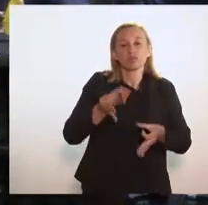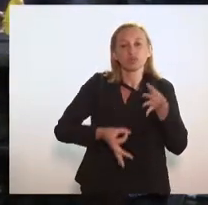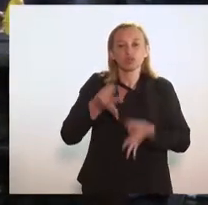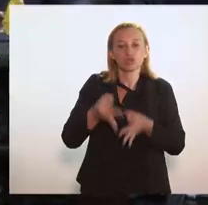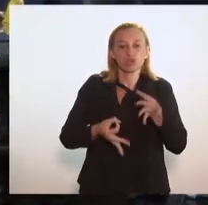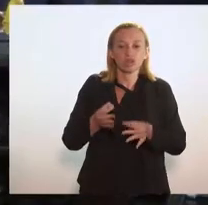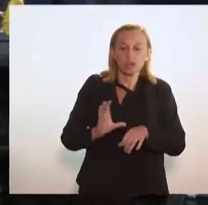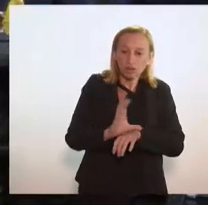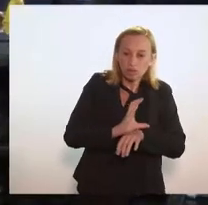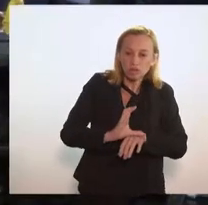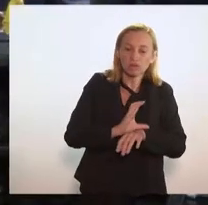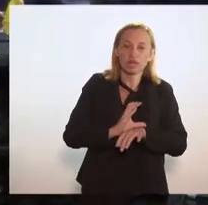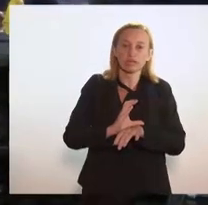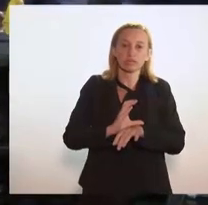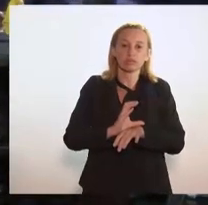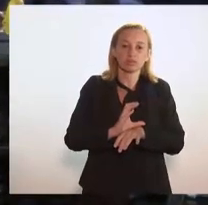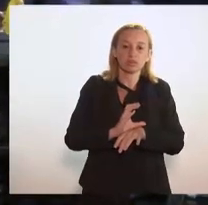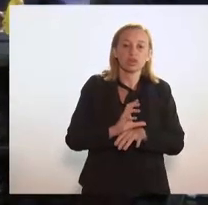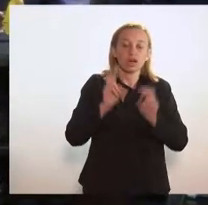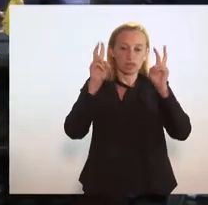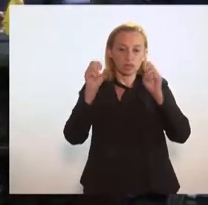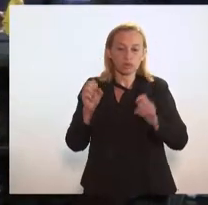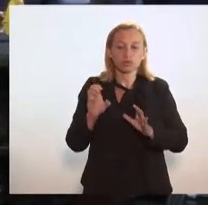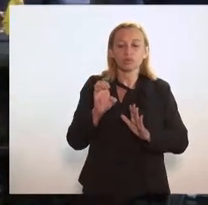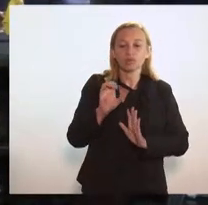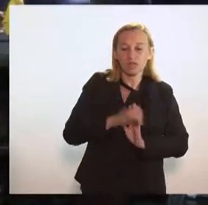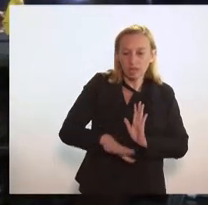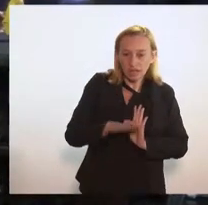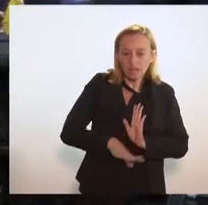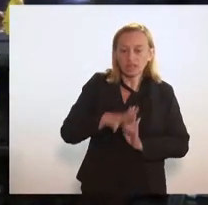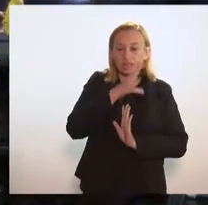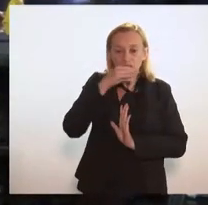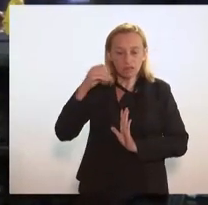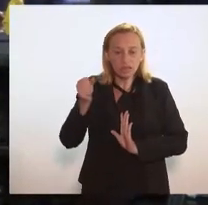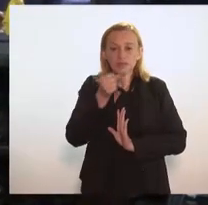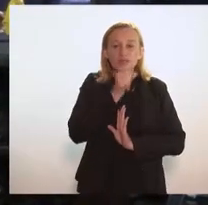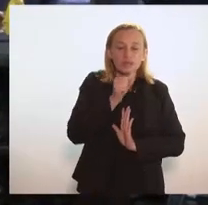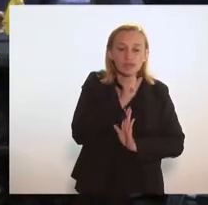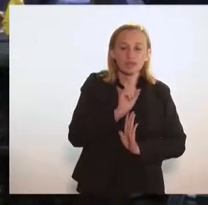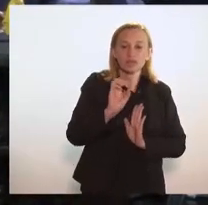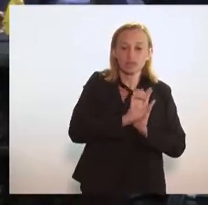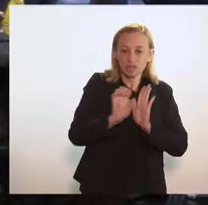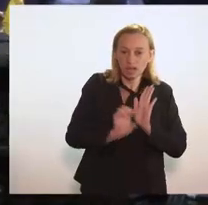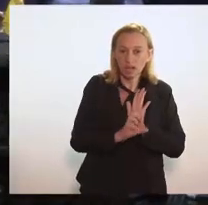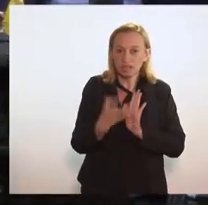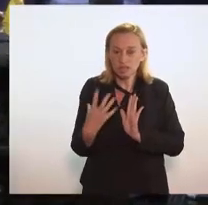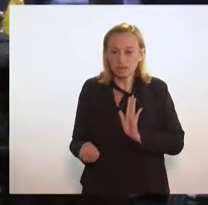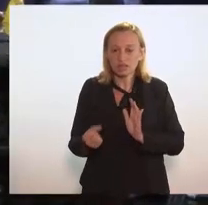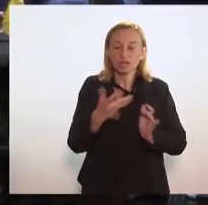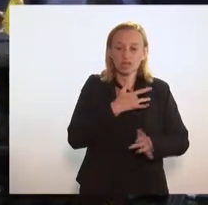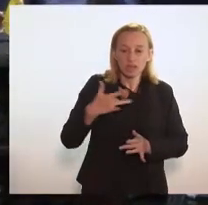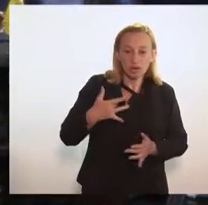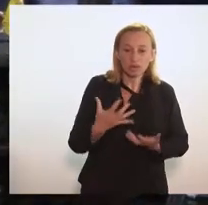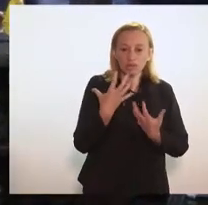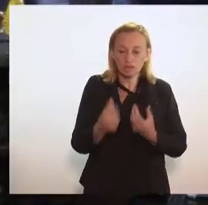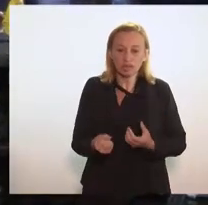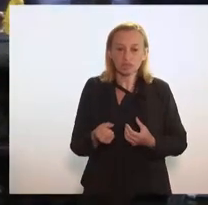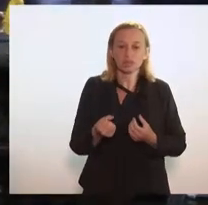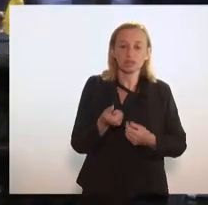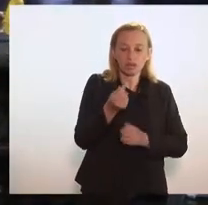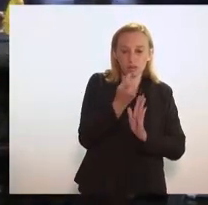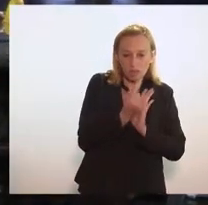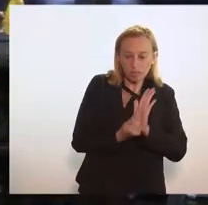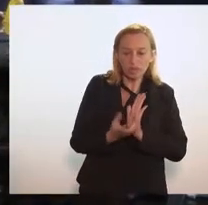condição Justiça pela condicionalidade que assuntos da criança do Adolescente do Idoso favorável saúde favorável orçamento